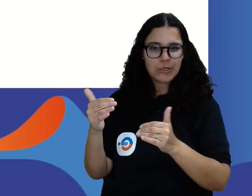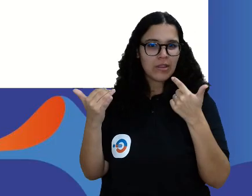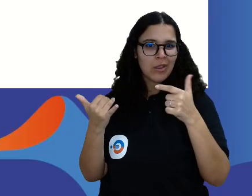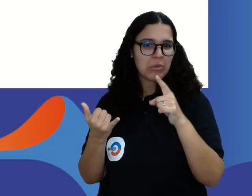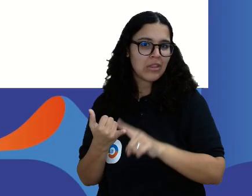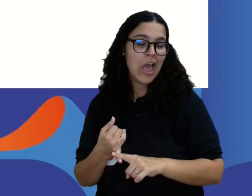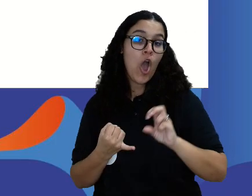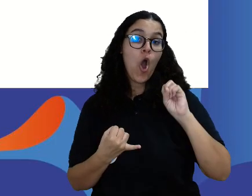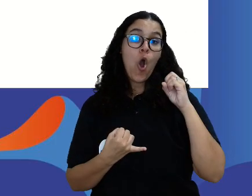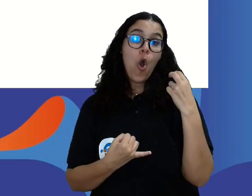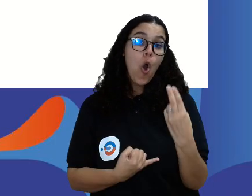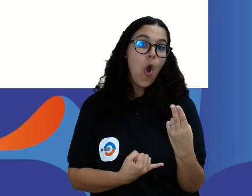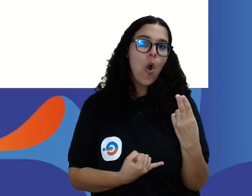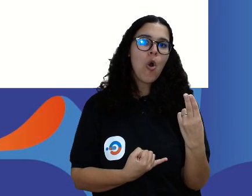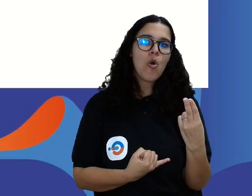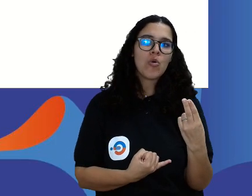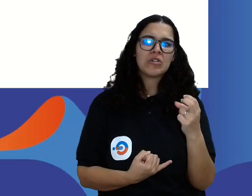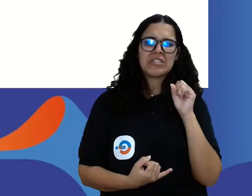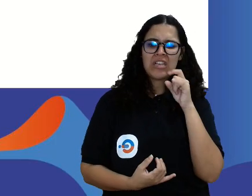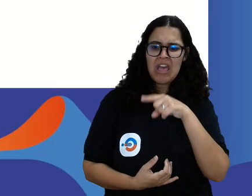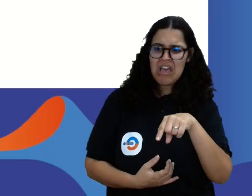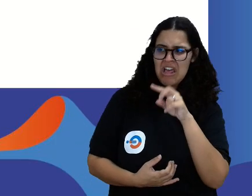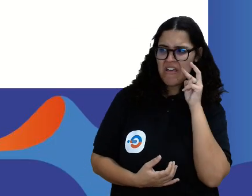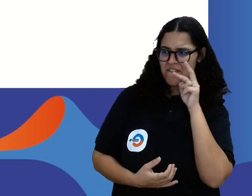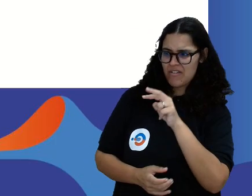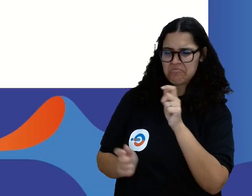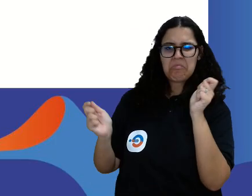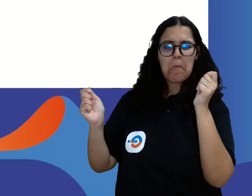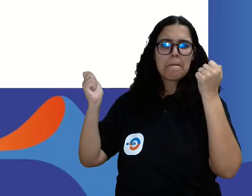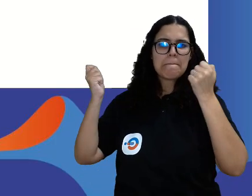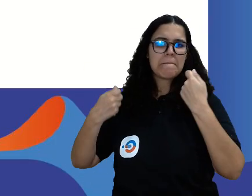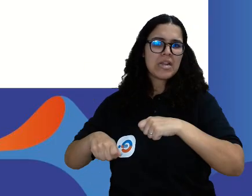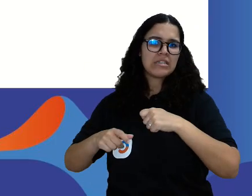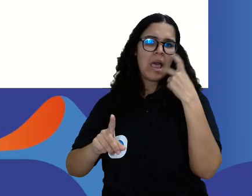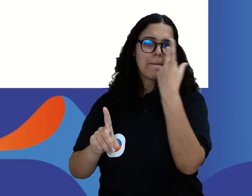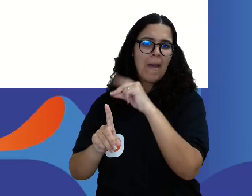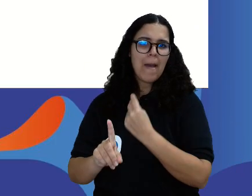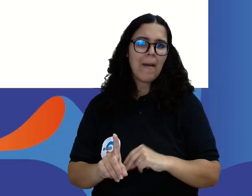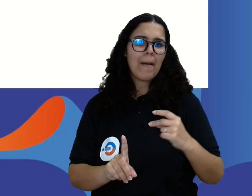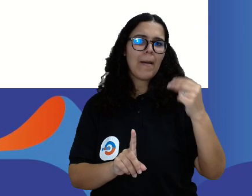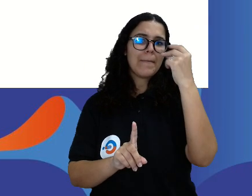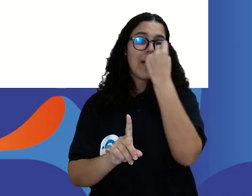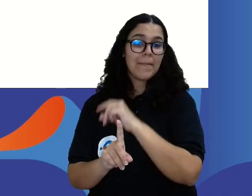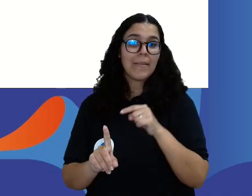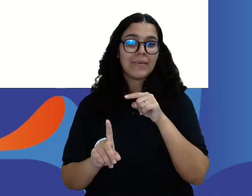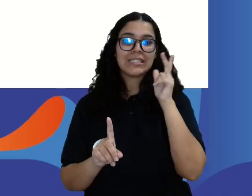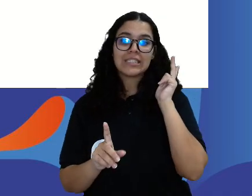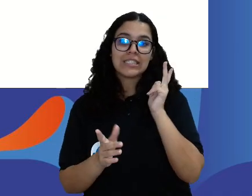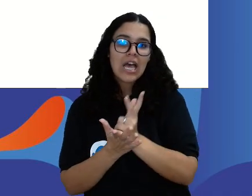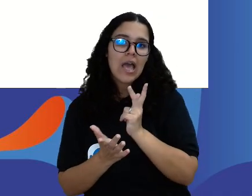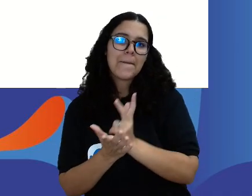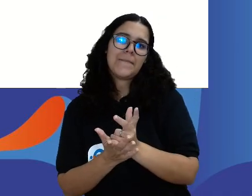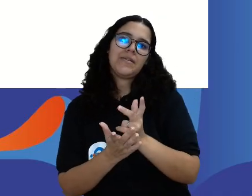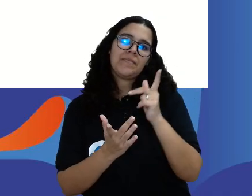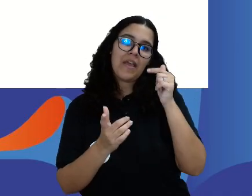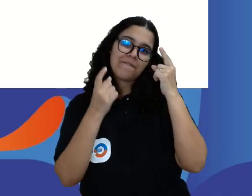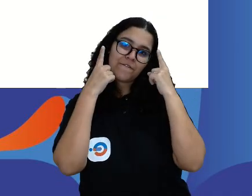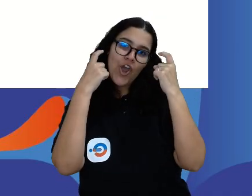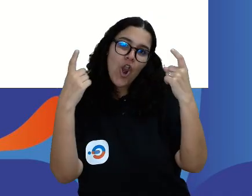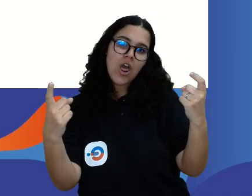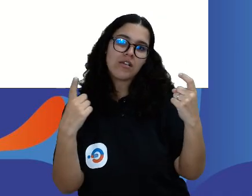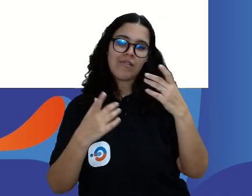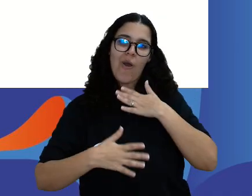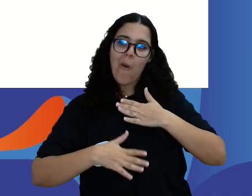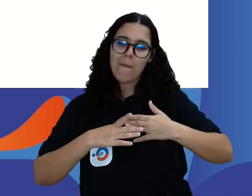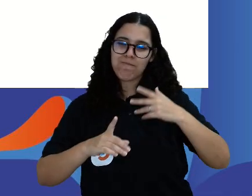alguma situação que os superiores achavam que mereciam punição, essa punição ela era dada com castigos físicos,